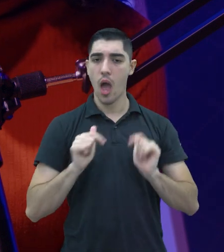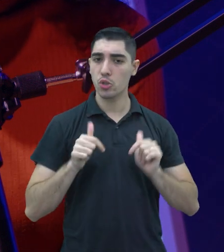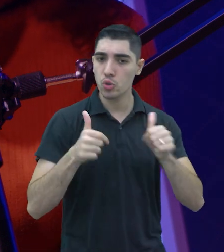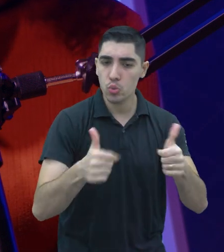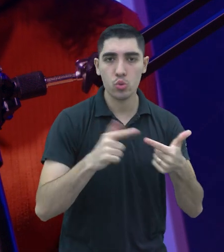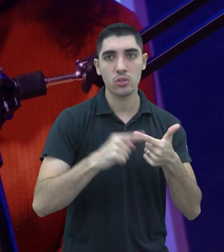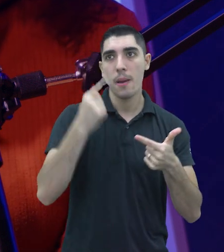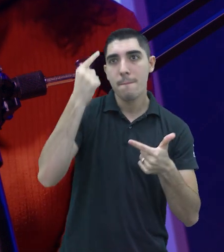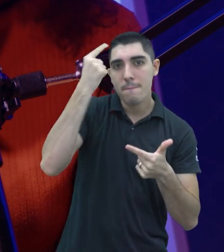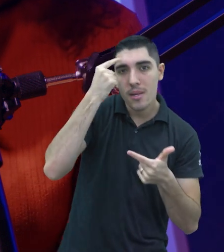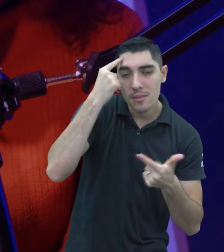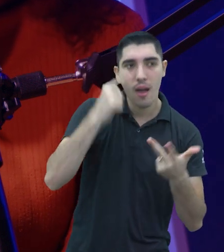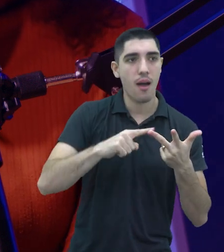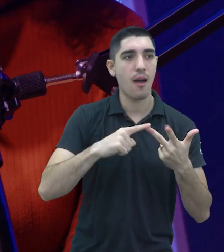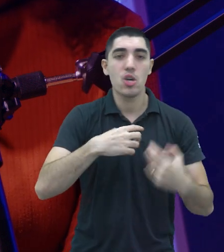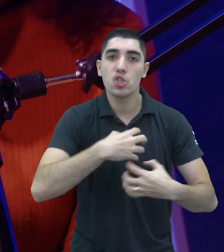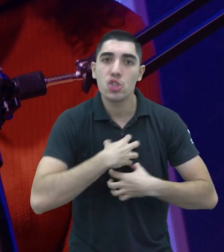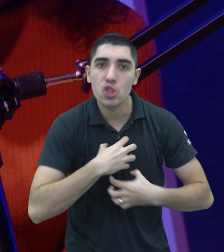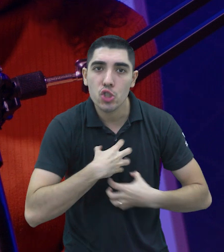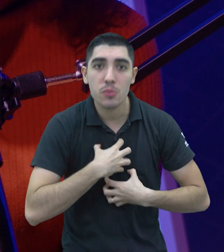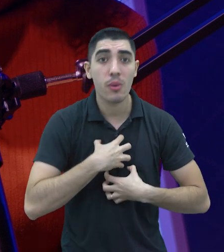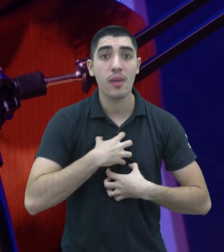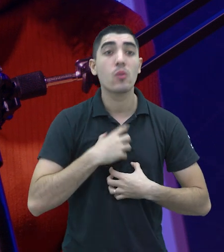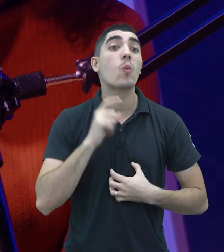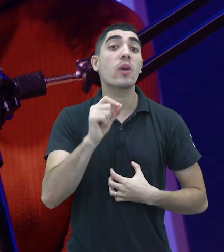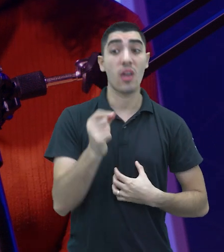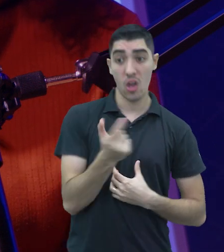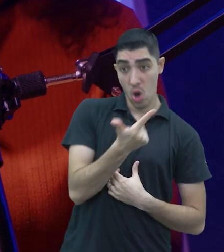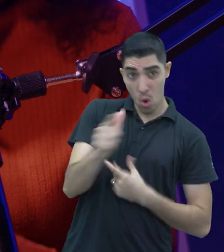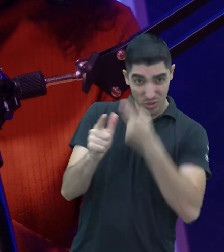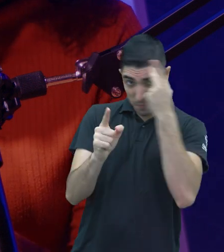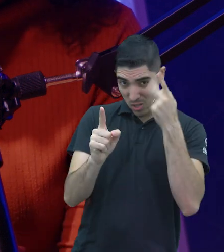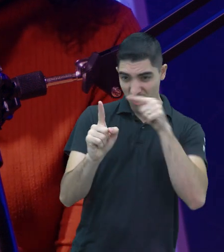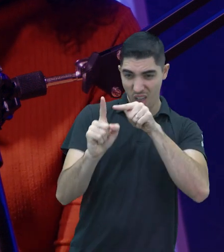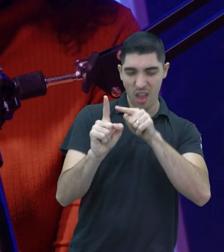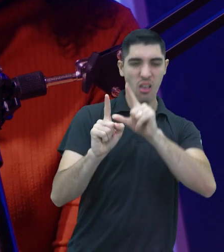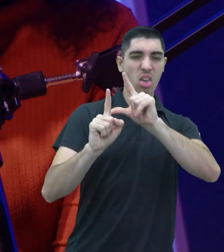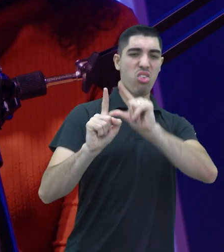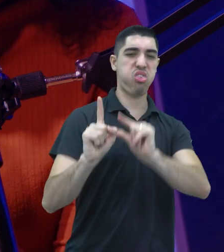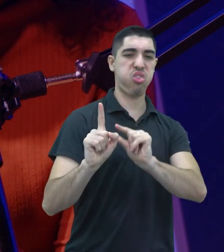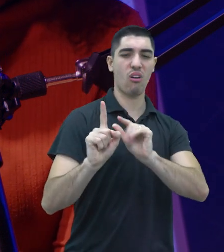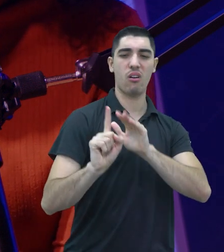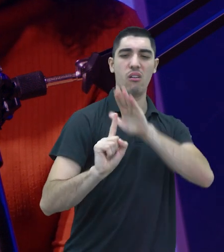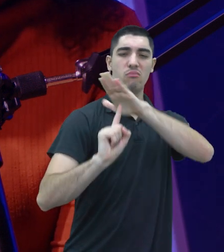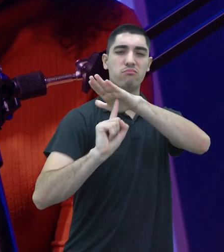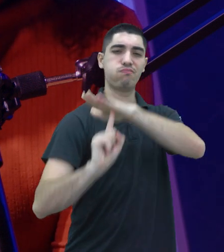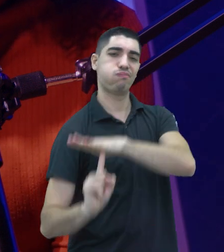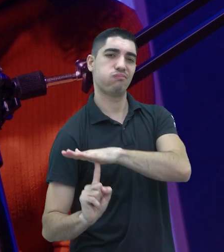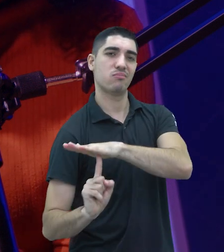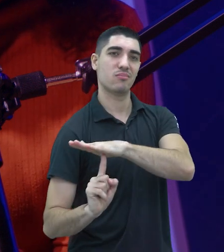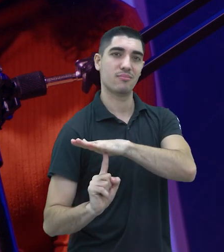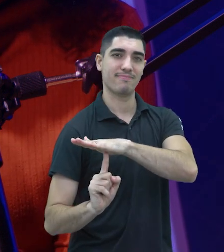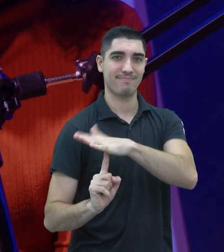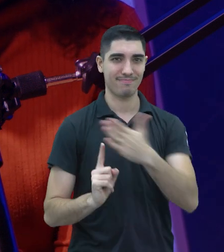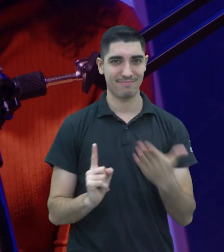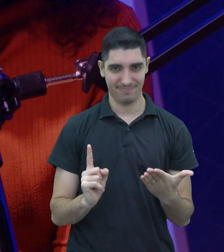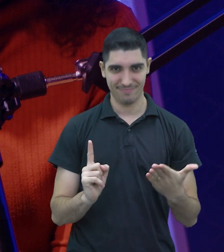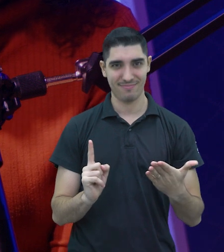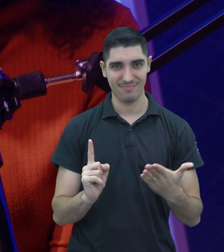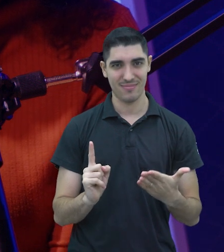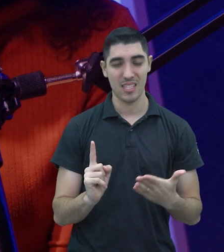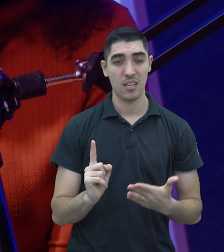ação, pensamento e sentimento que reduz uma outra pessoa à condição de coisa.